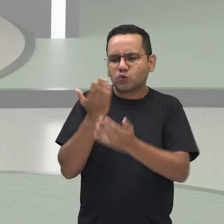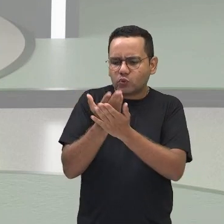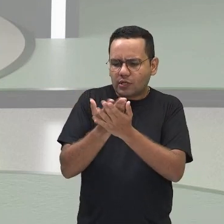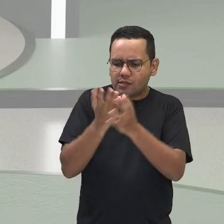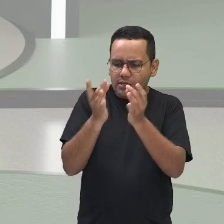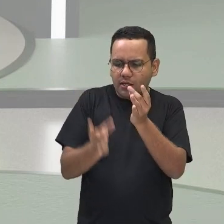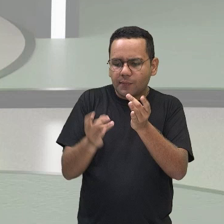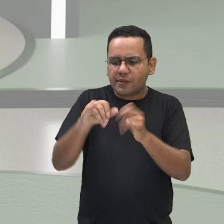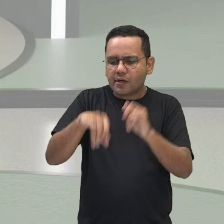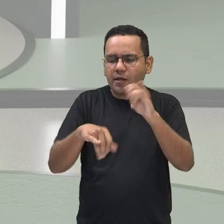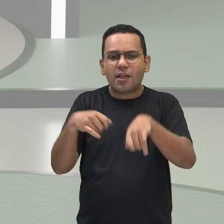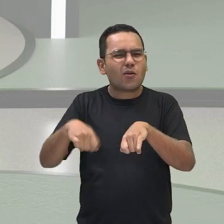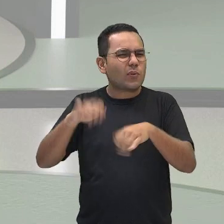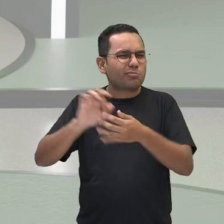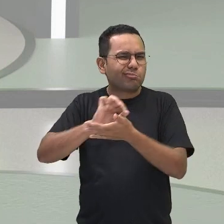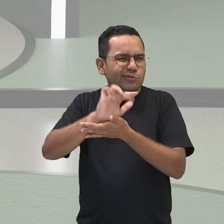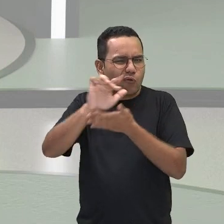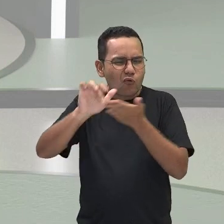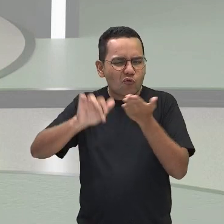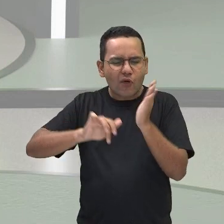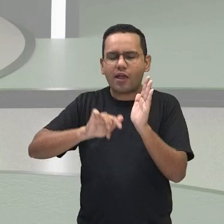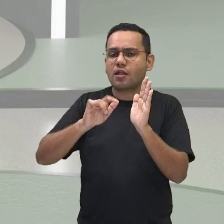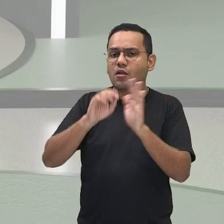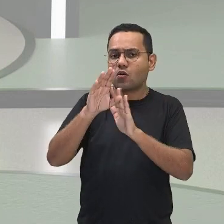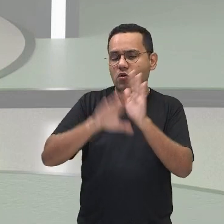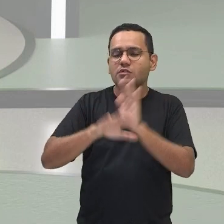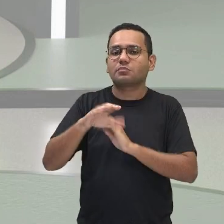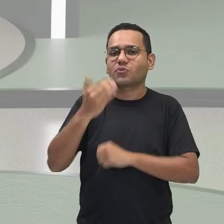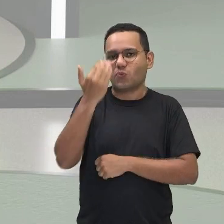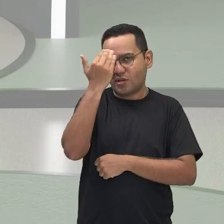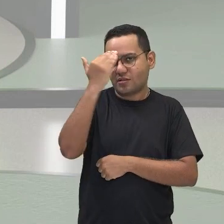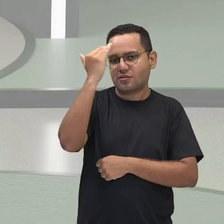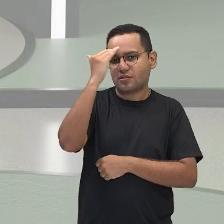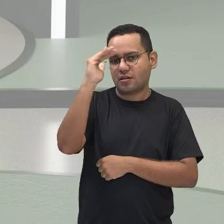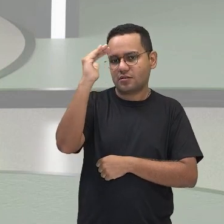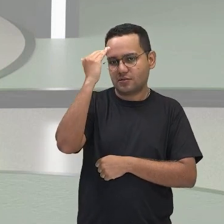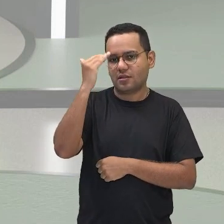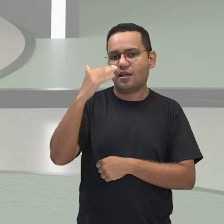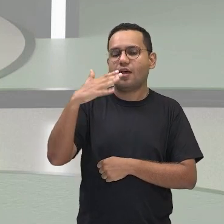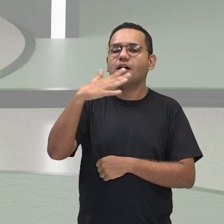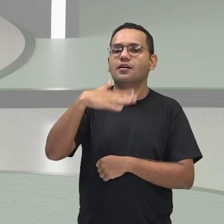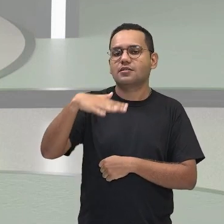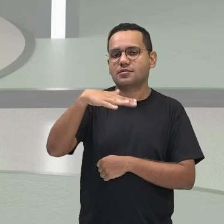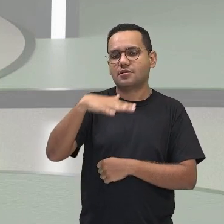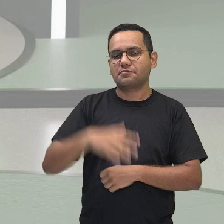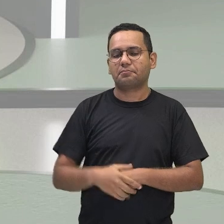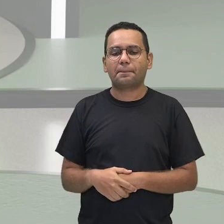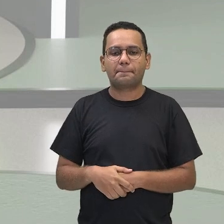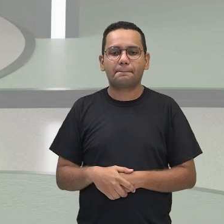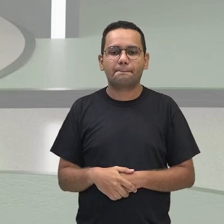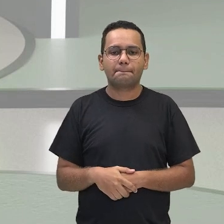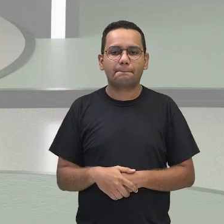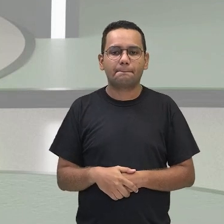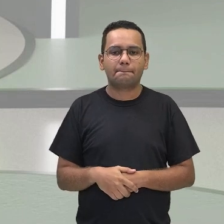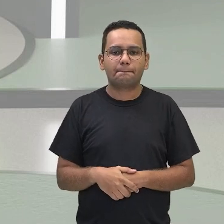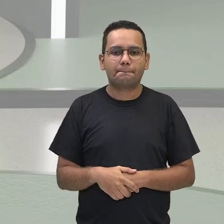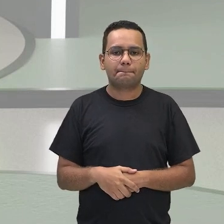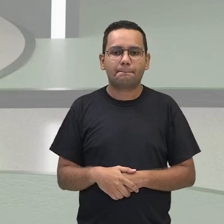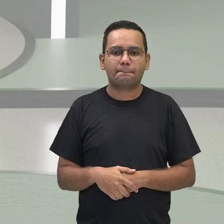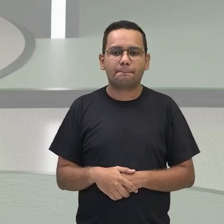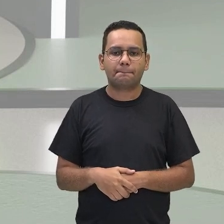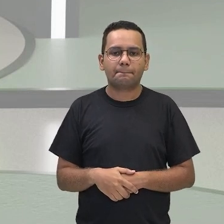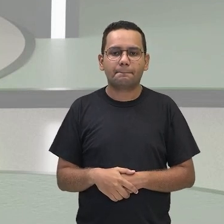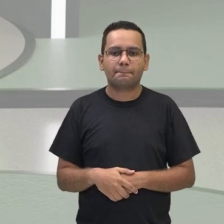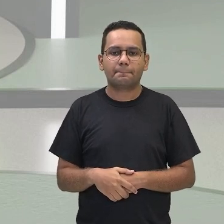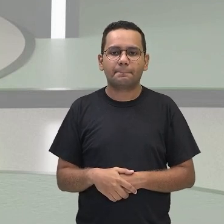entender vários conceitos básicos que essa ciência engloba. De forma simples, né,